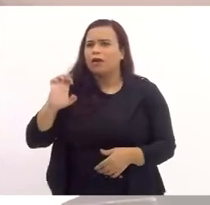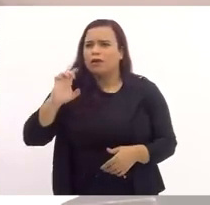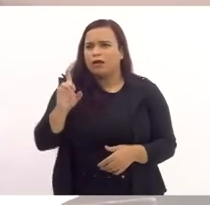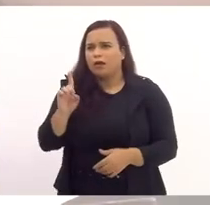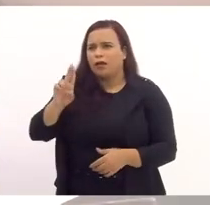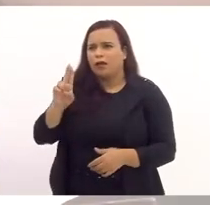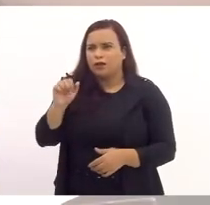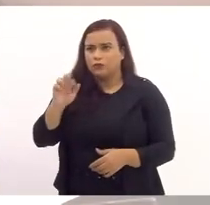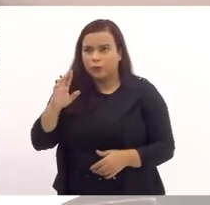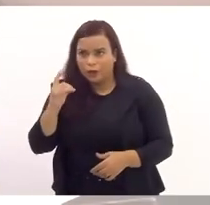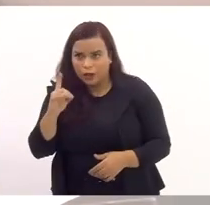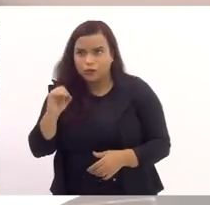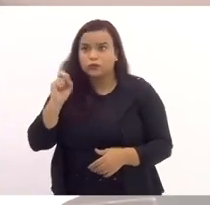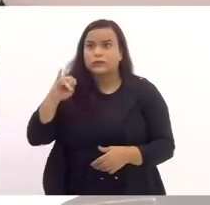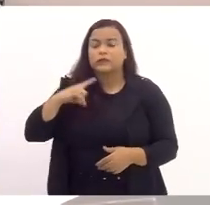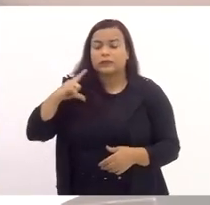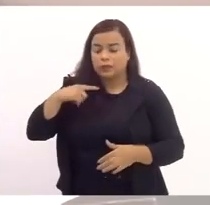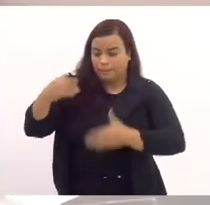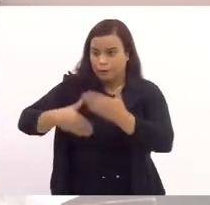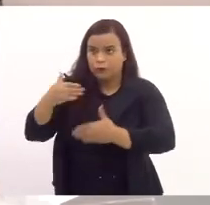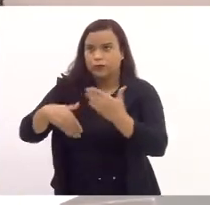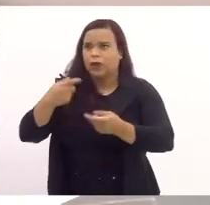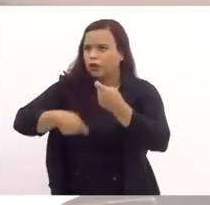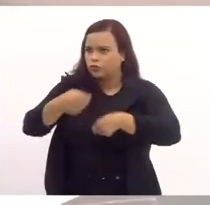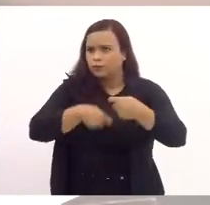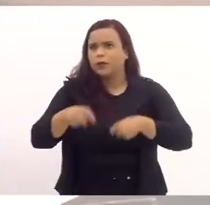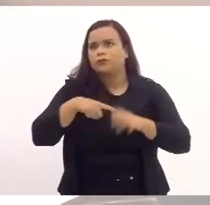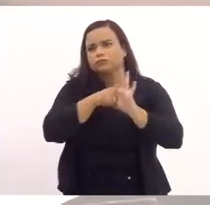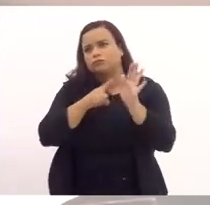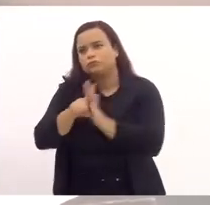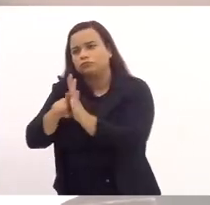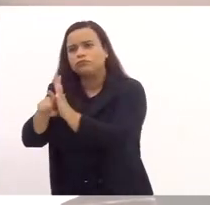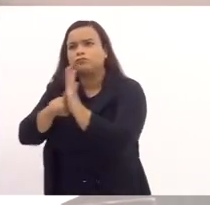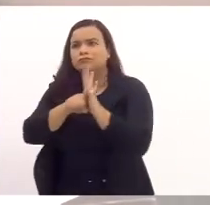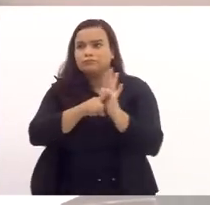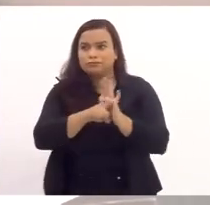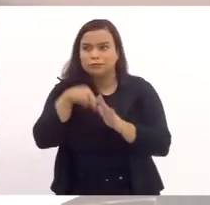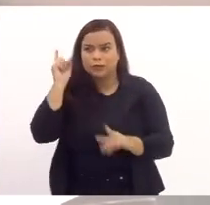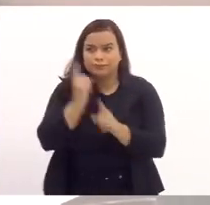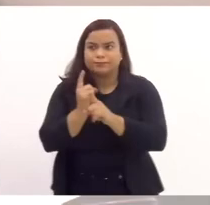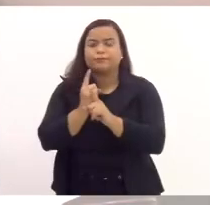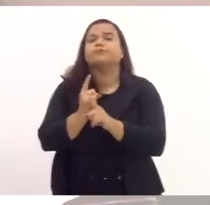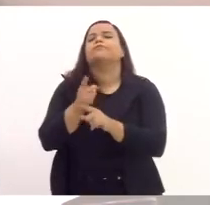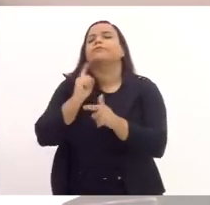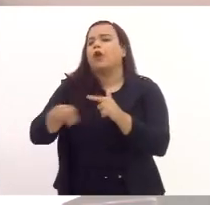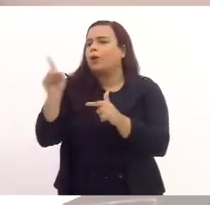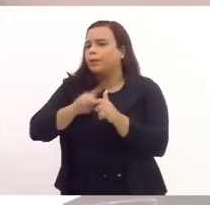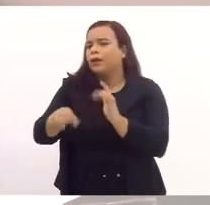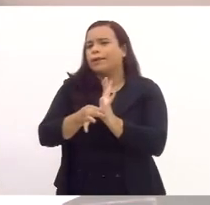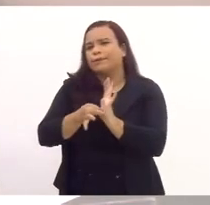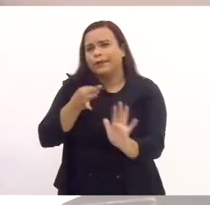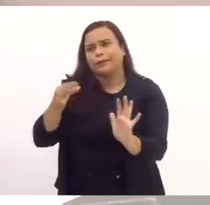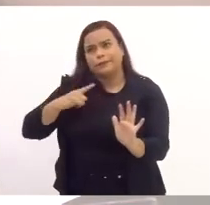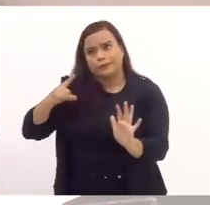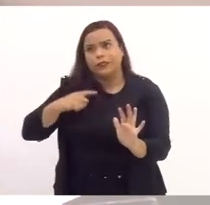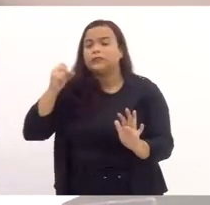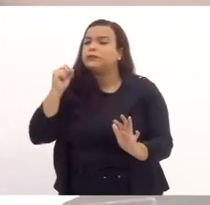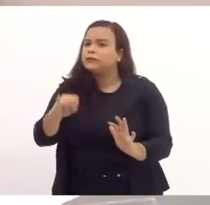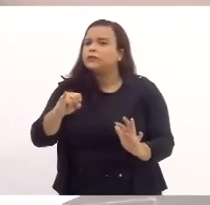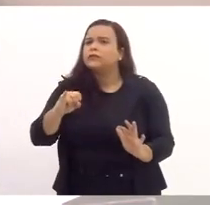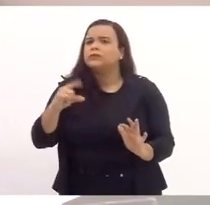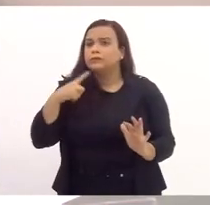em havendo um procedimento administrativo para apuração dessa infração ou falta contratual, se há, eventualmente,